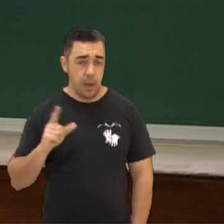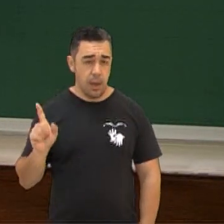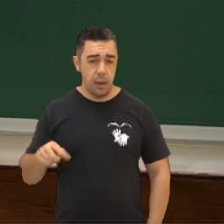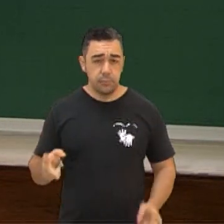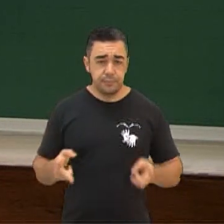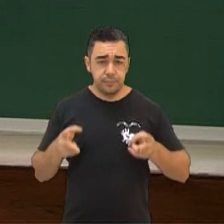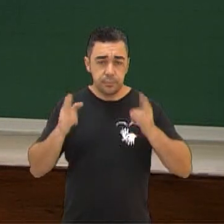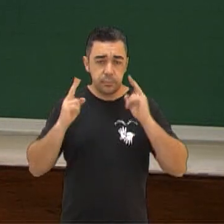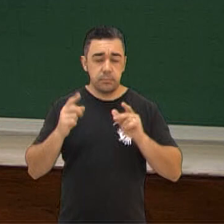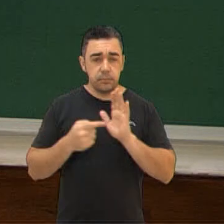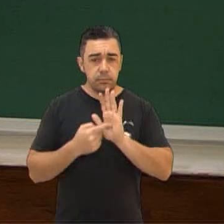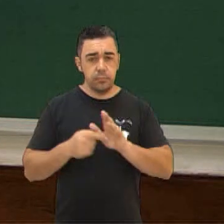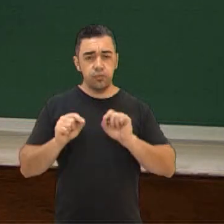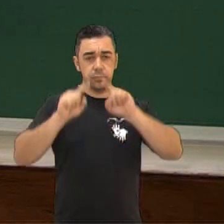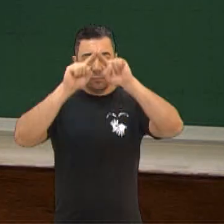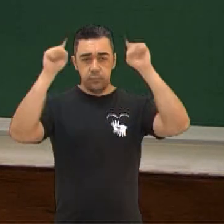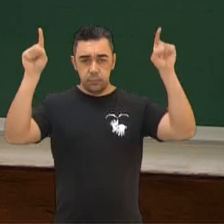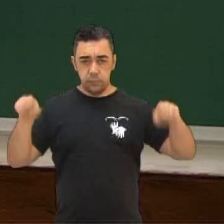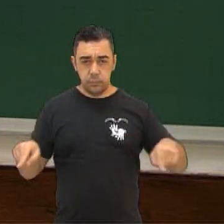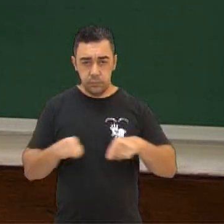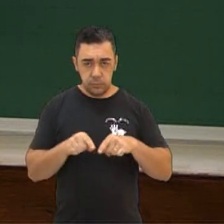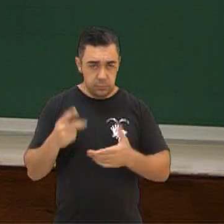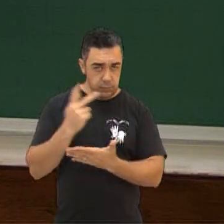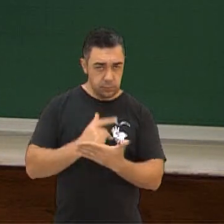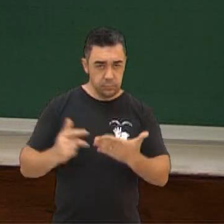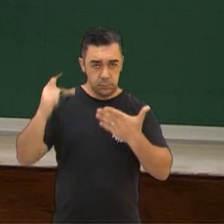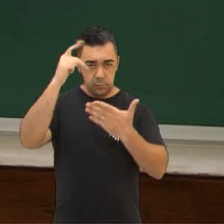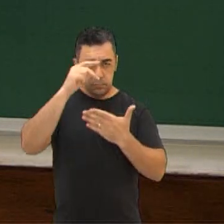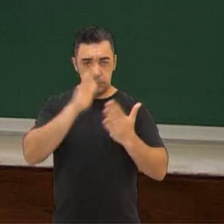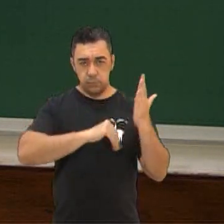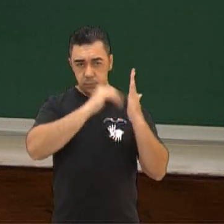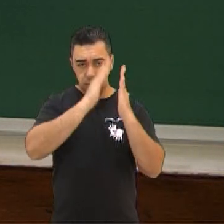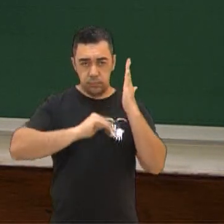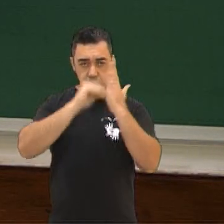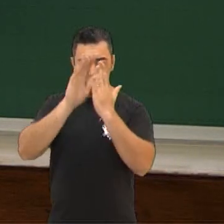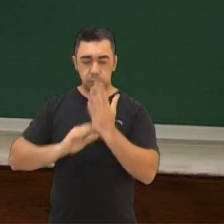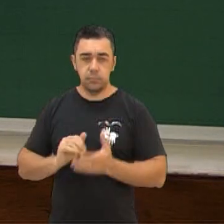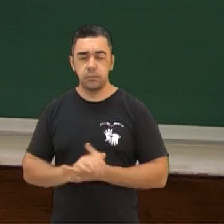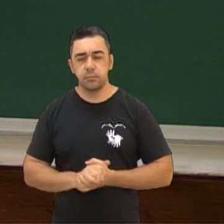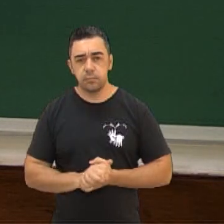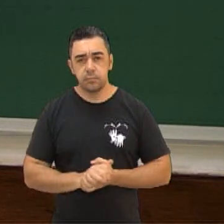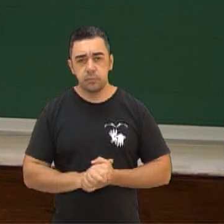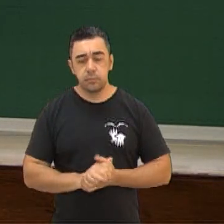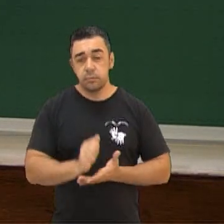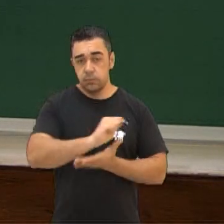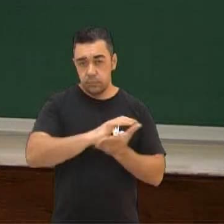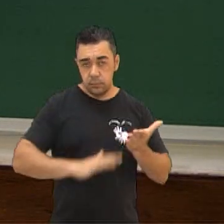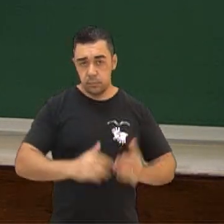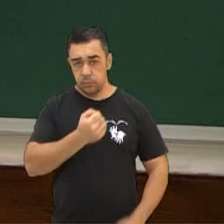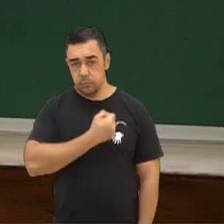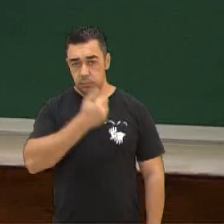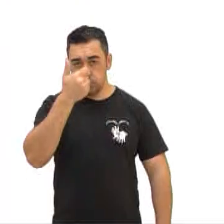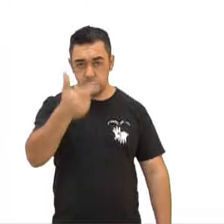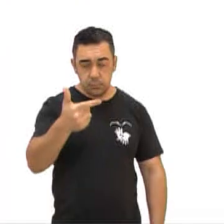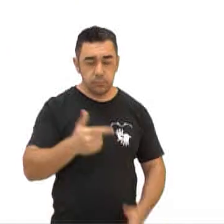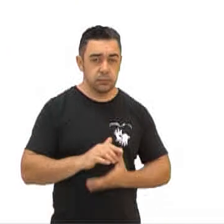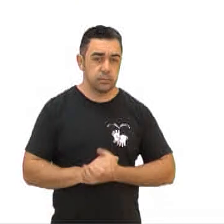temos, é uma tela, ok? Sigamos. Atividade 2, para vocês refinarem a